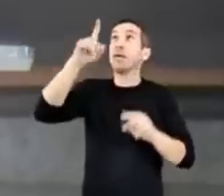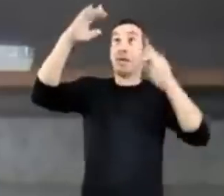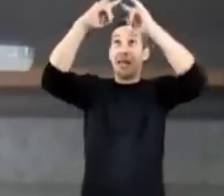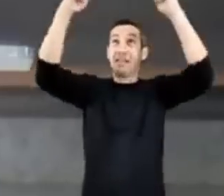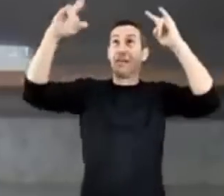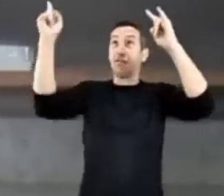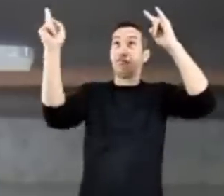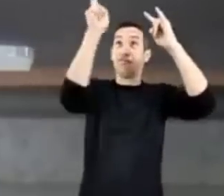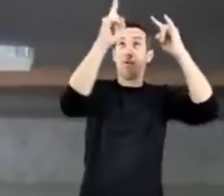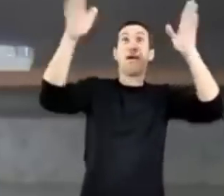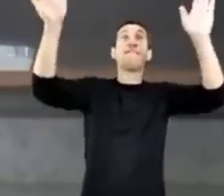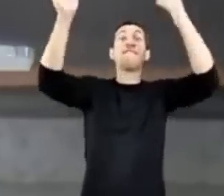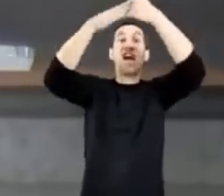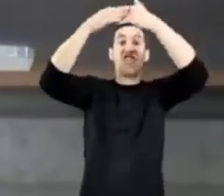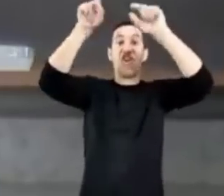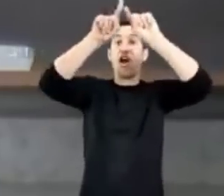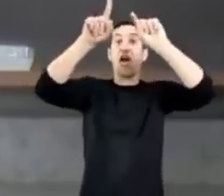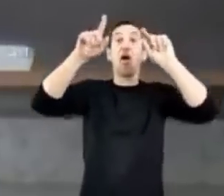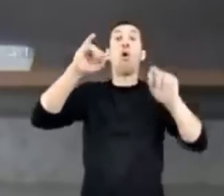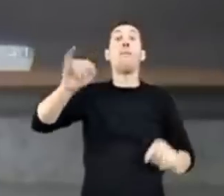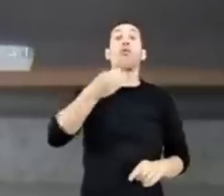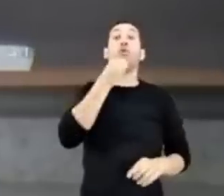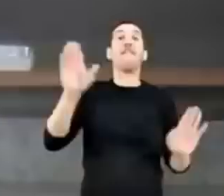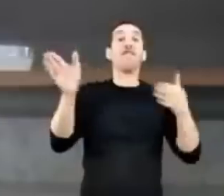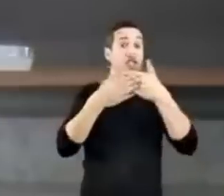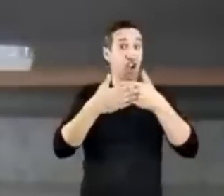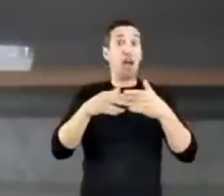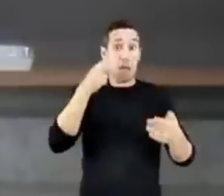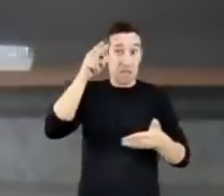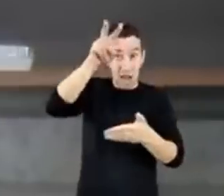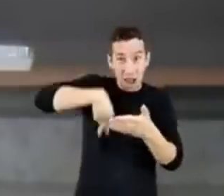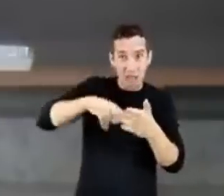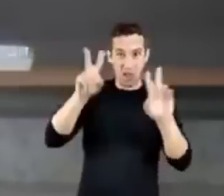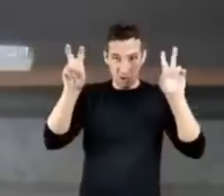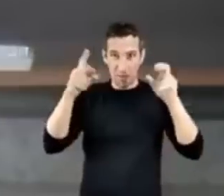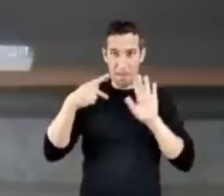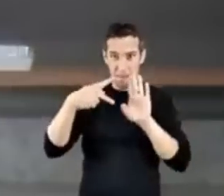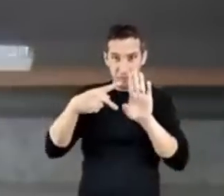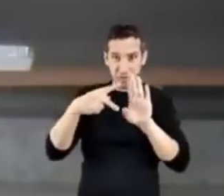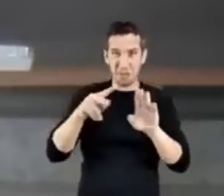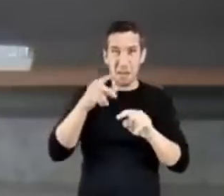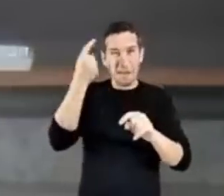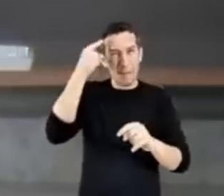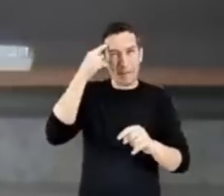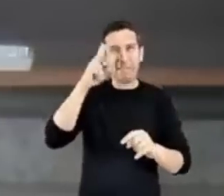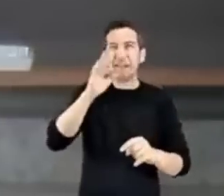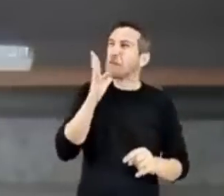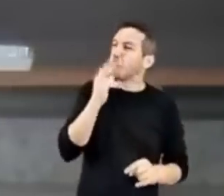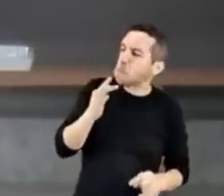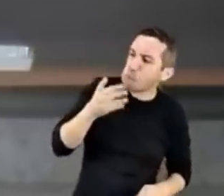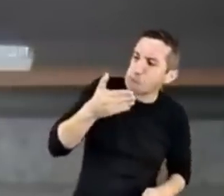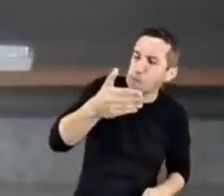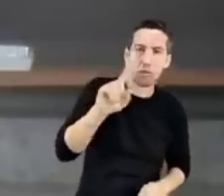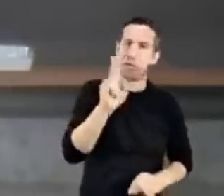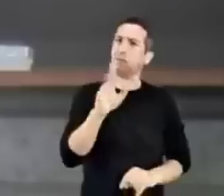todas que a gente lê na Bíblia e no espírito de profecia que parece uma coisa muito distante irmãos é por favor presta